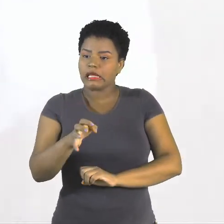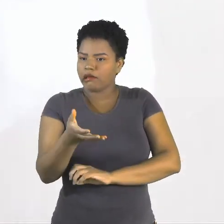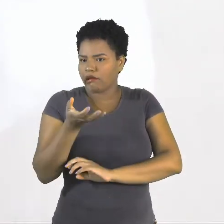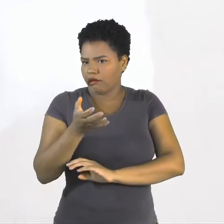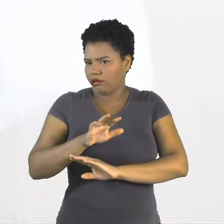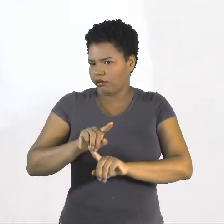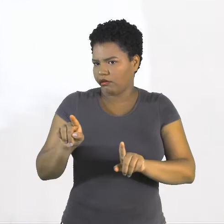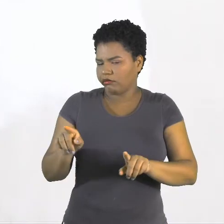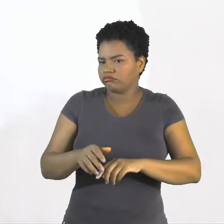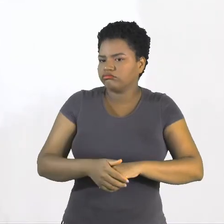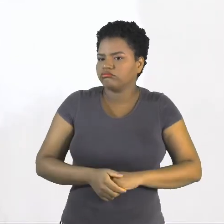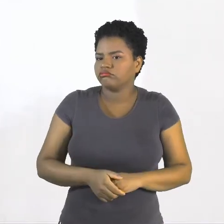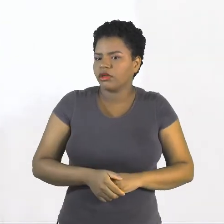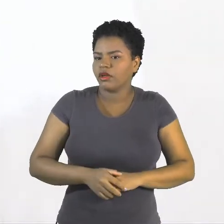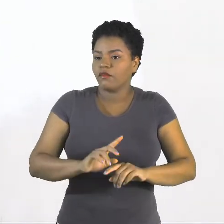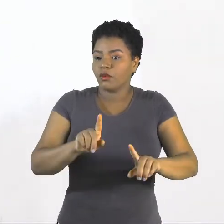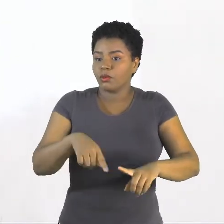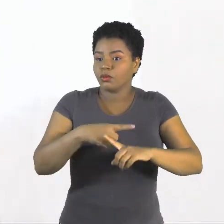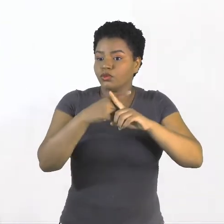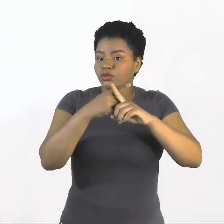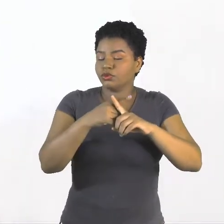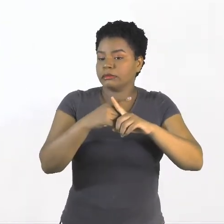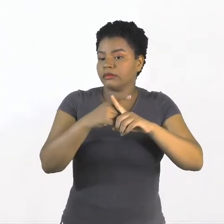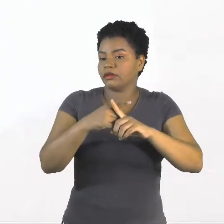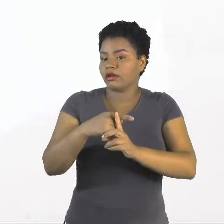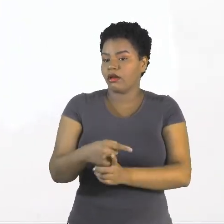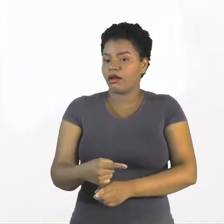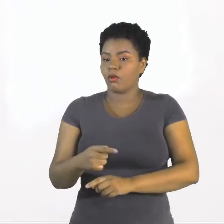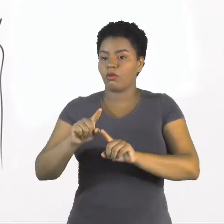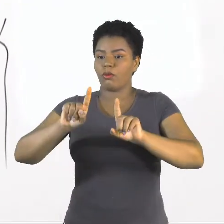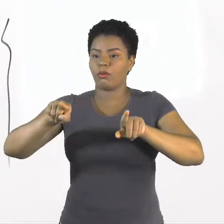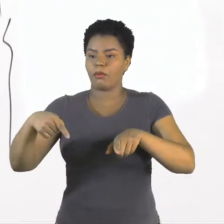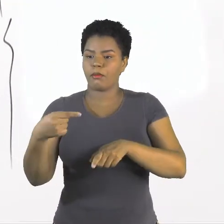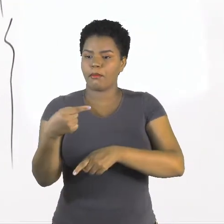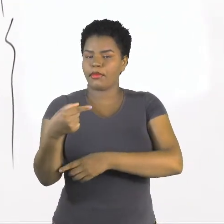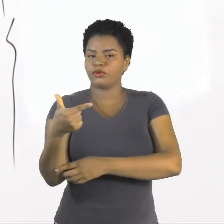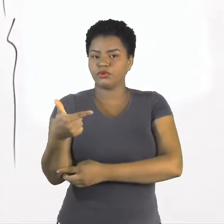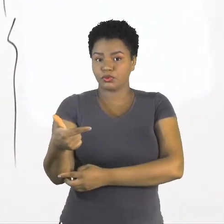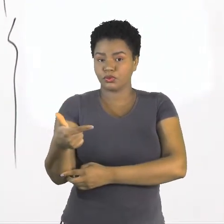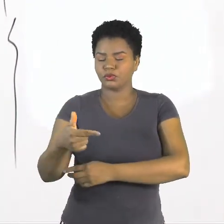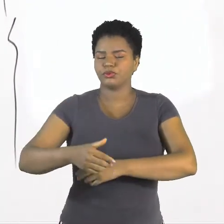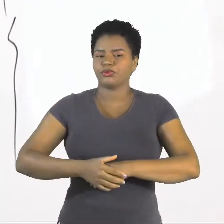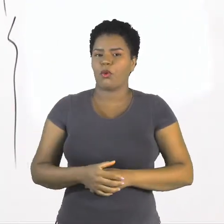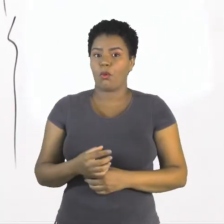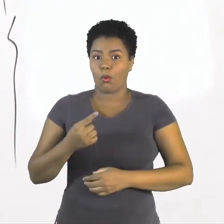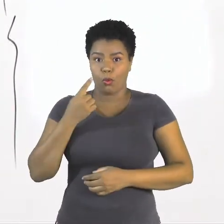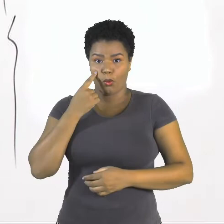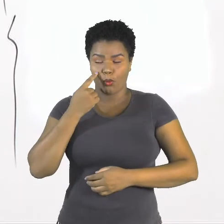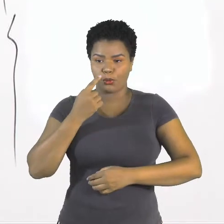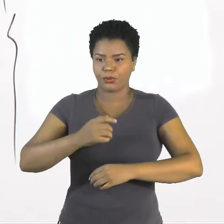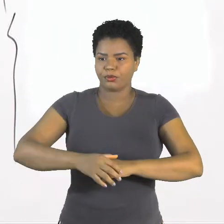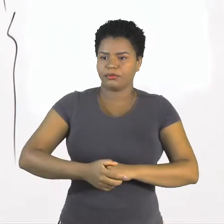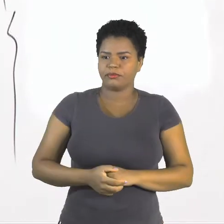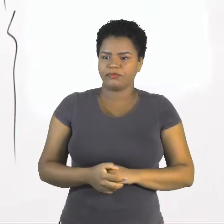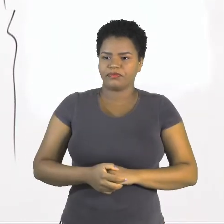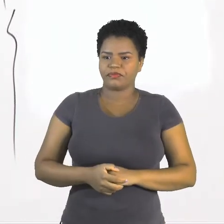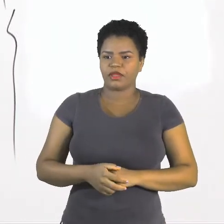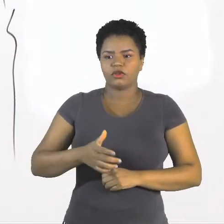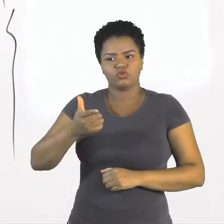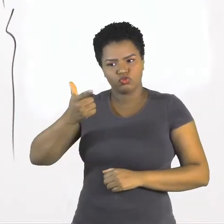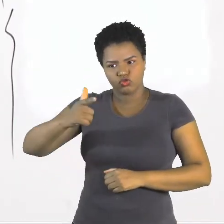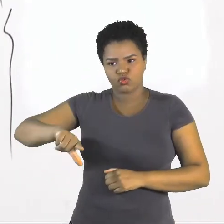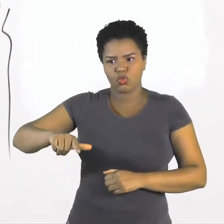vou multiplicar isso aqui por menos 2. Olha o que vai acontecer. Eu vou repetir a